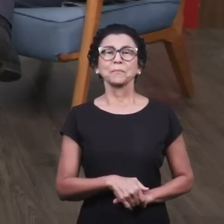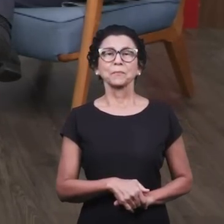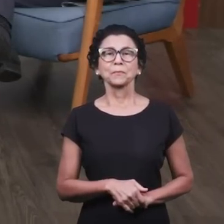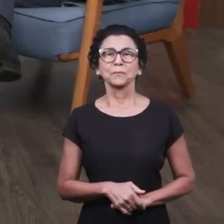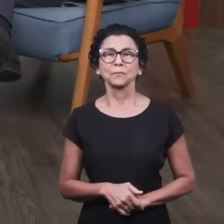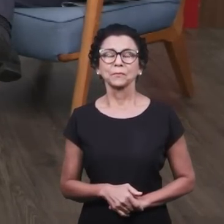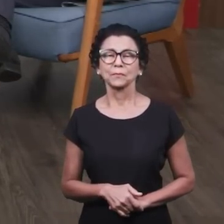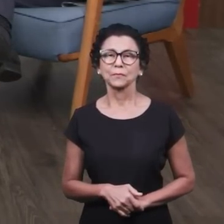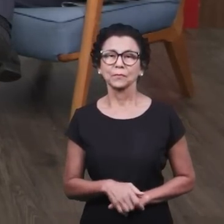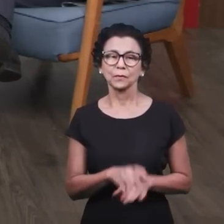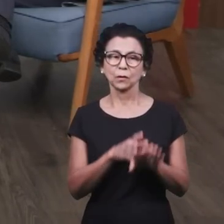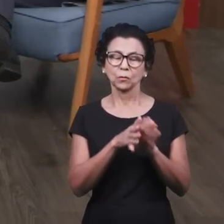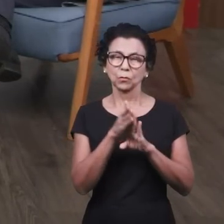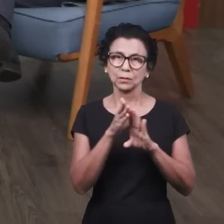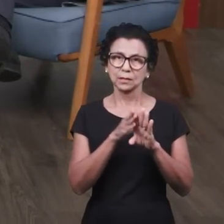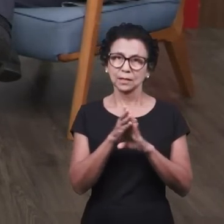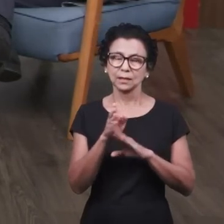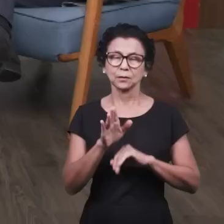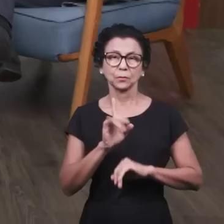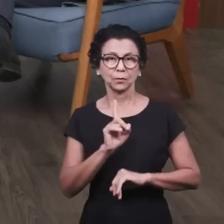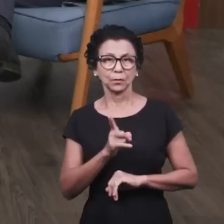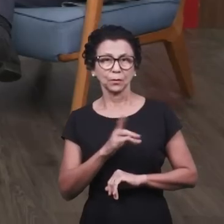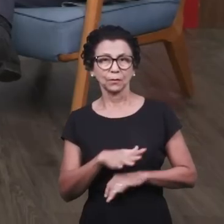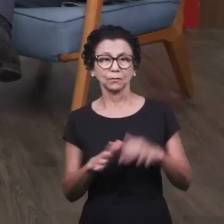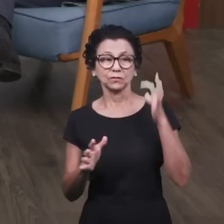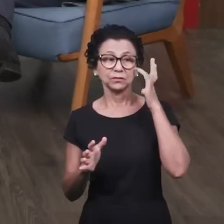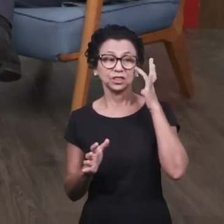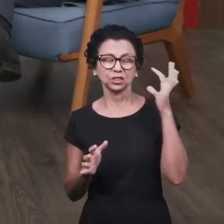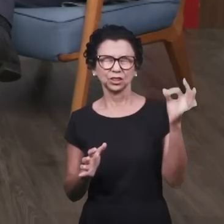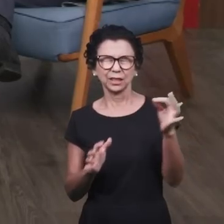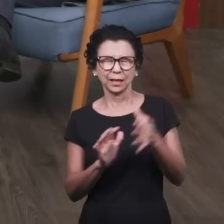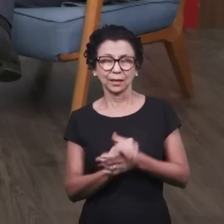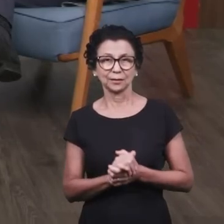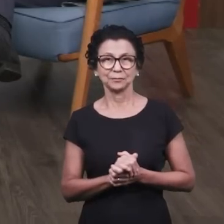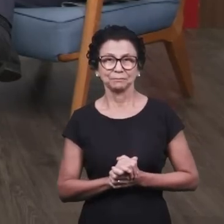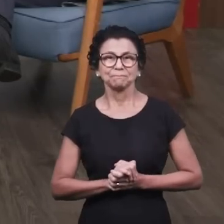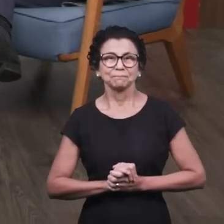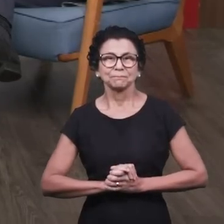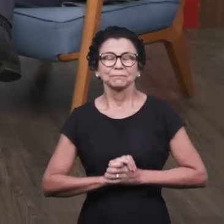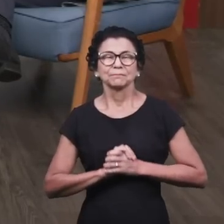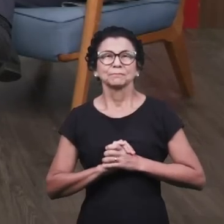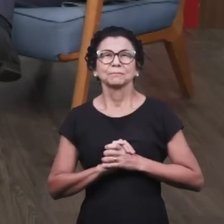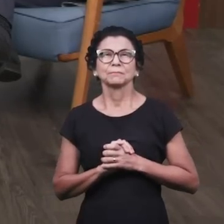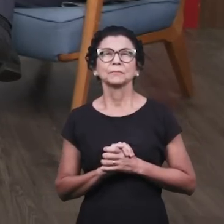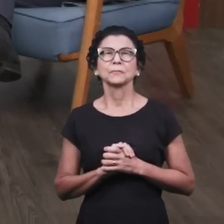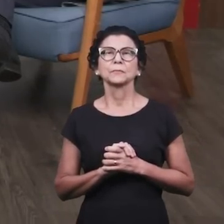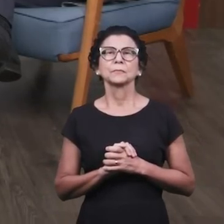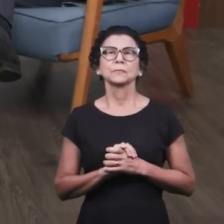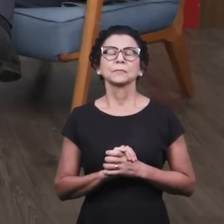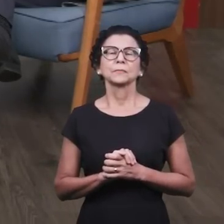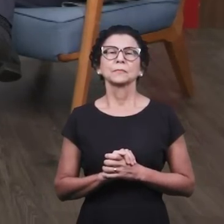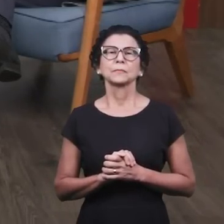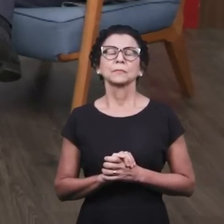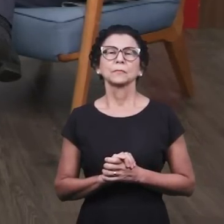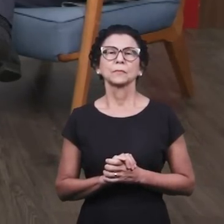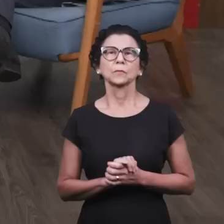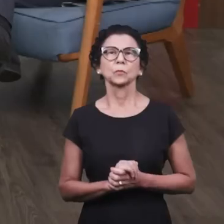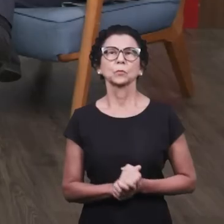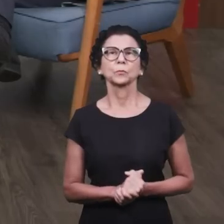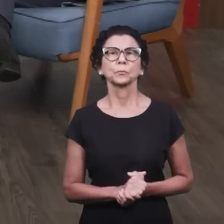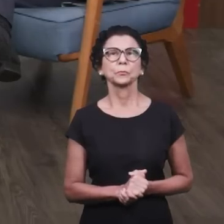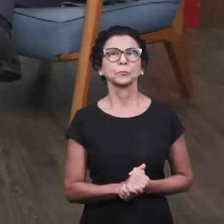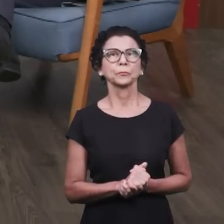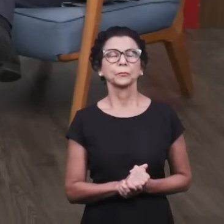guardar. Não só ouvir, mas guardar, preservar. E no final aqui, o momento